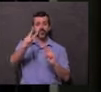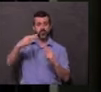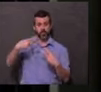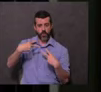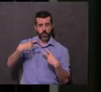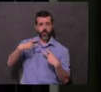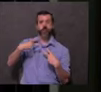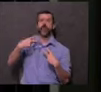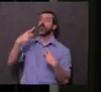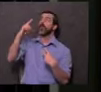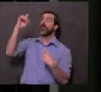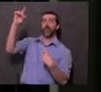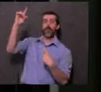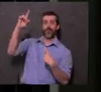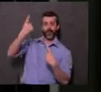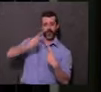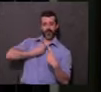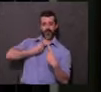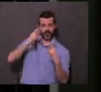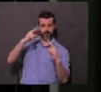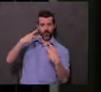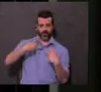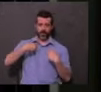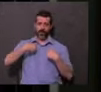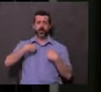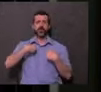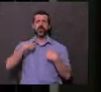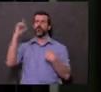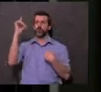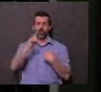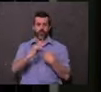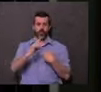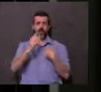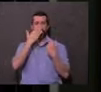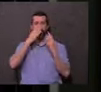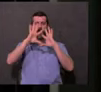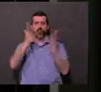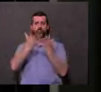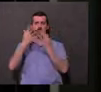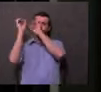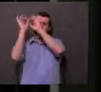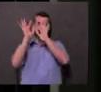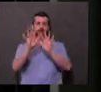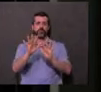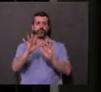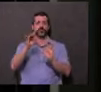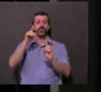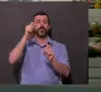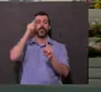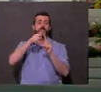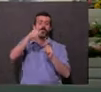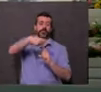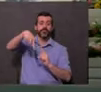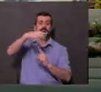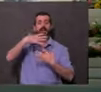Y el que me ve a mí, ve al que me ha enviado. Yo he venido al mundo como luz, y así el que cree en mí